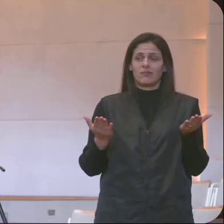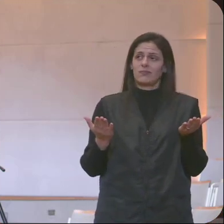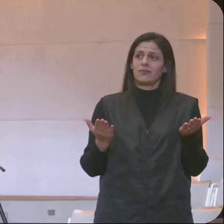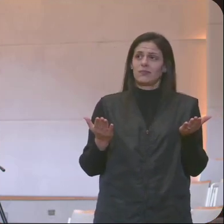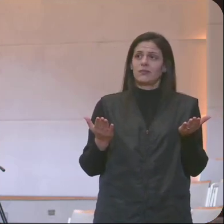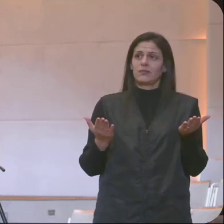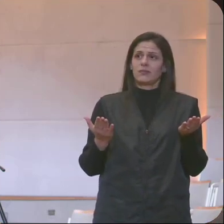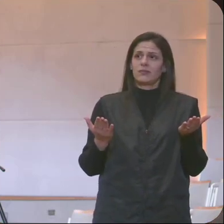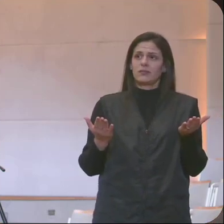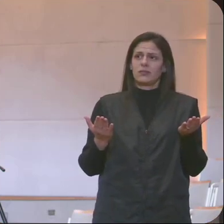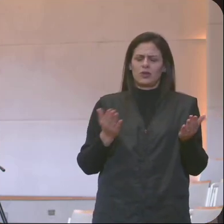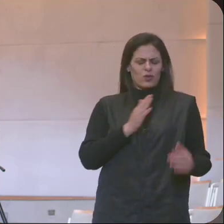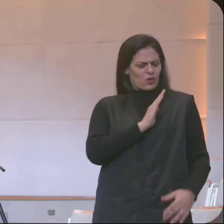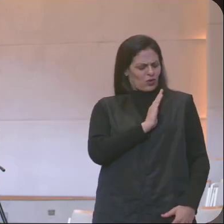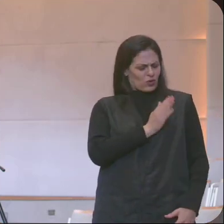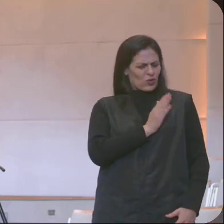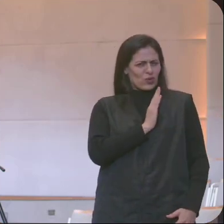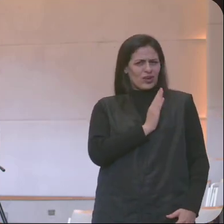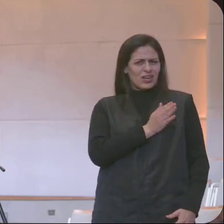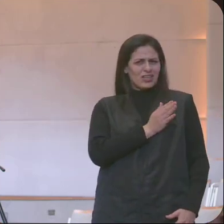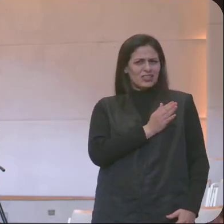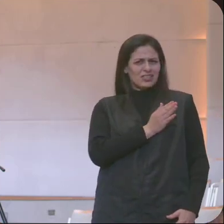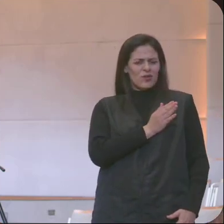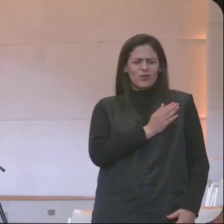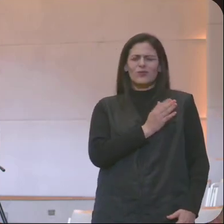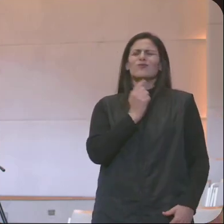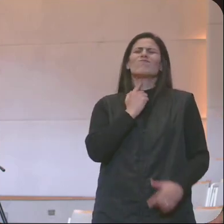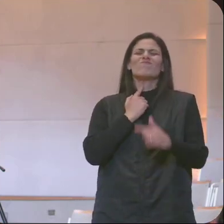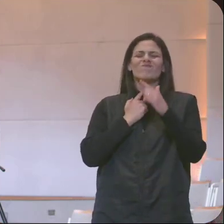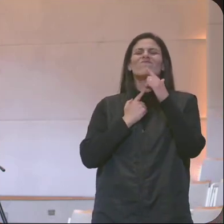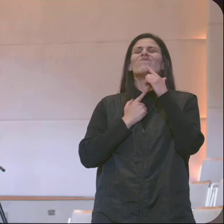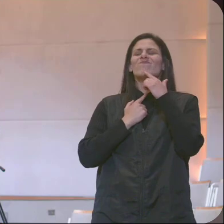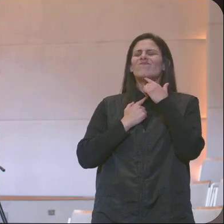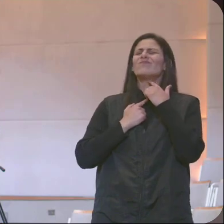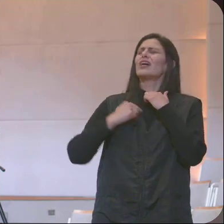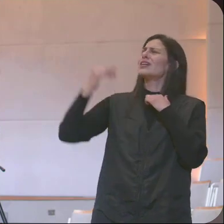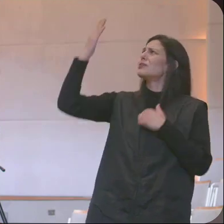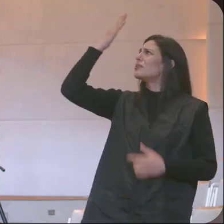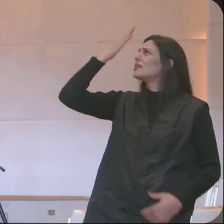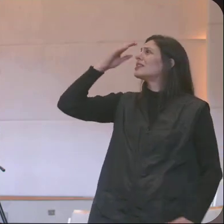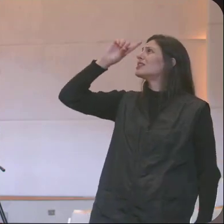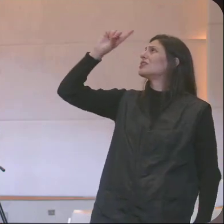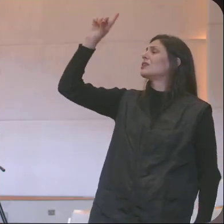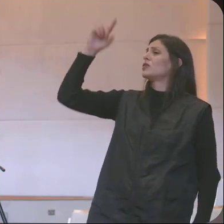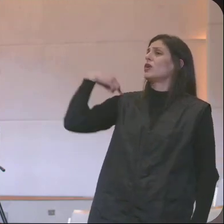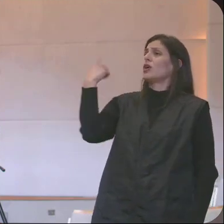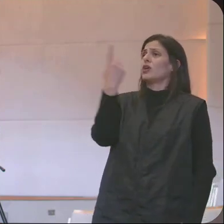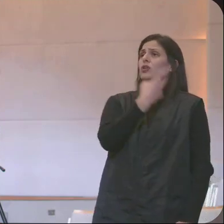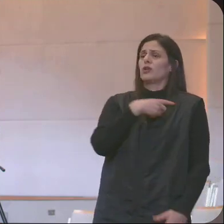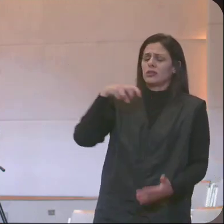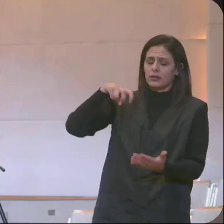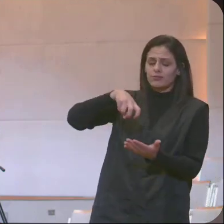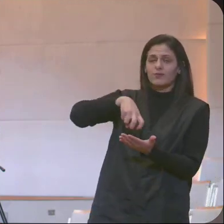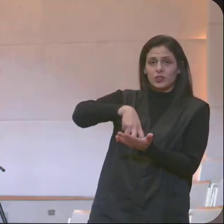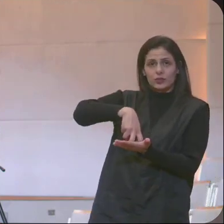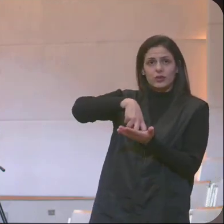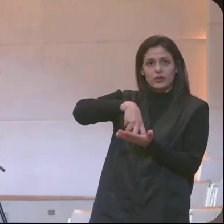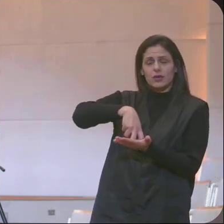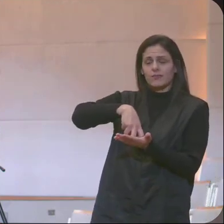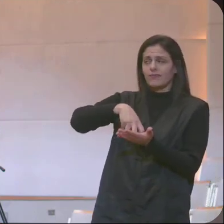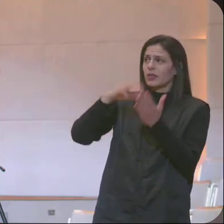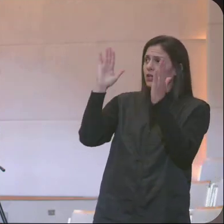com esse coração que deseja a presença do Senhor, nós nos ajoelhássemos e nós orássemos